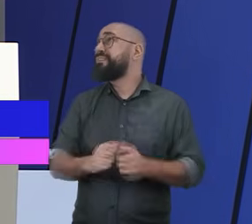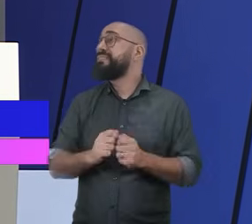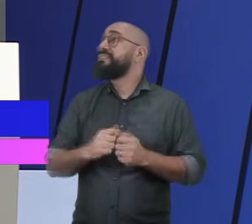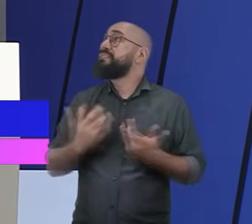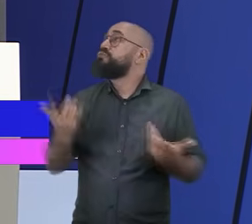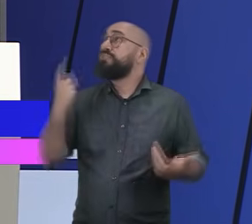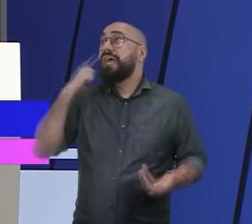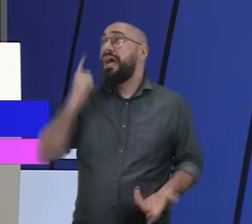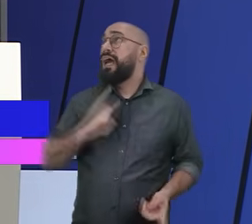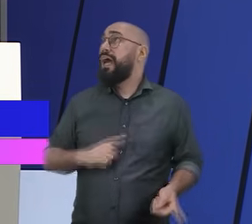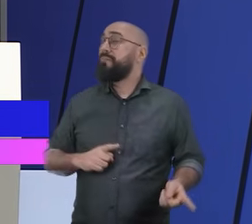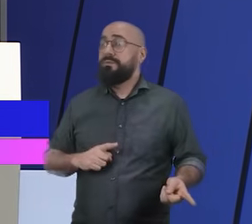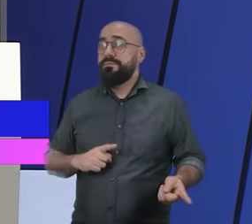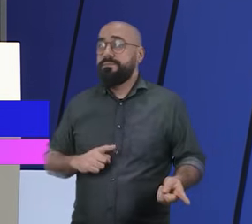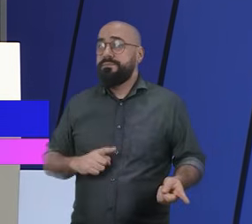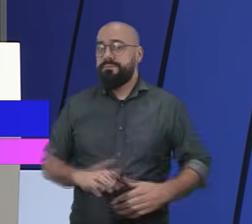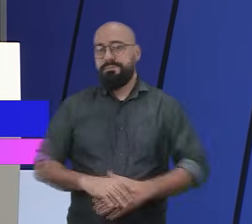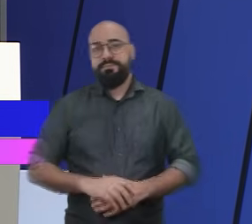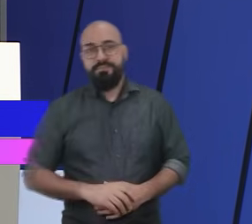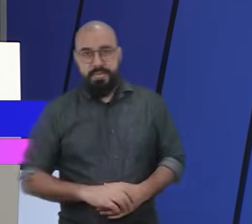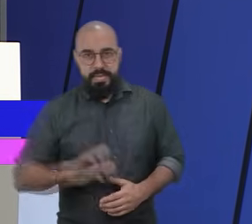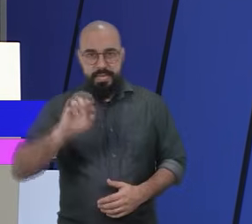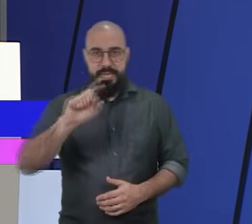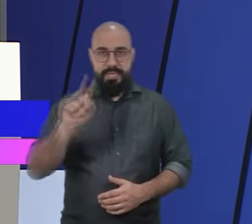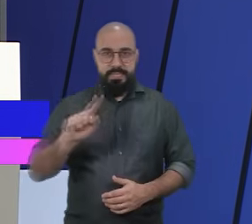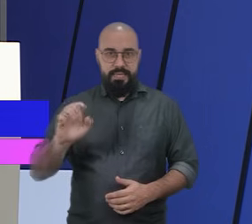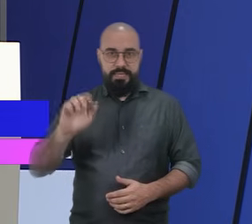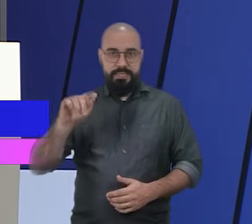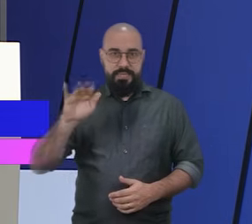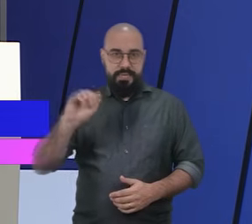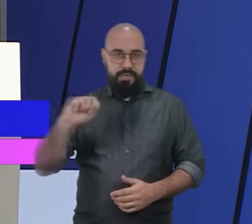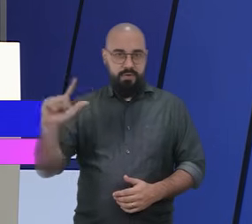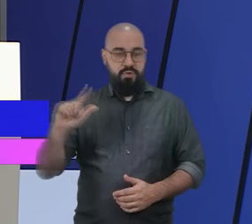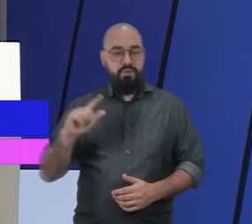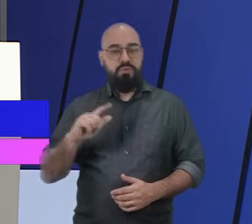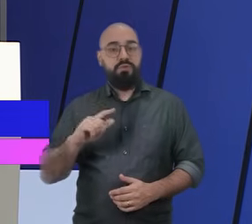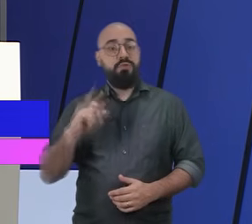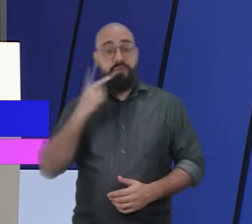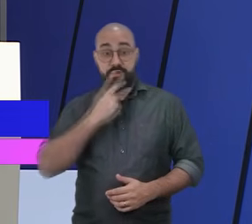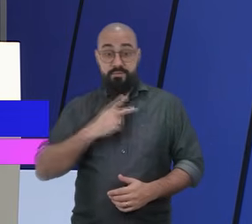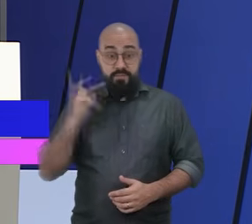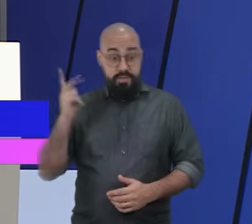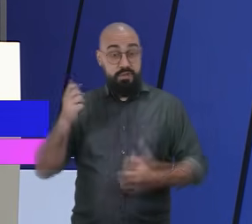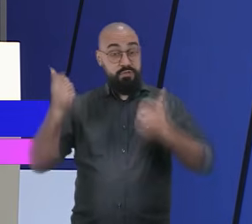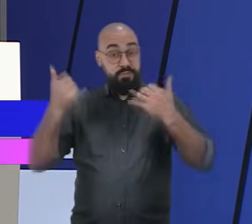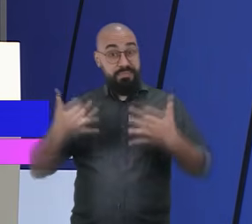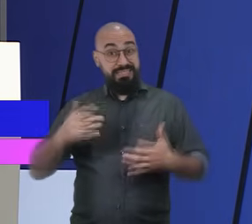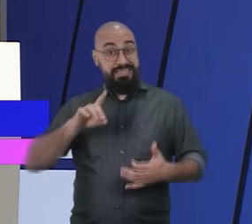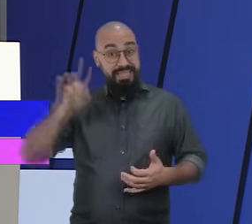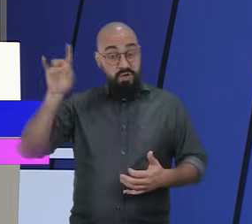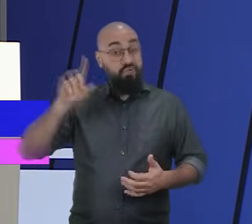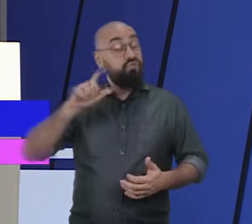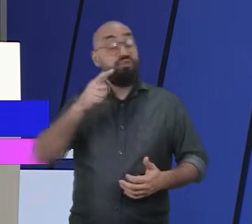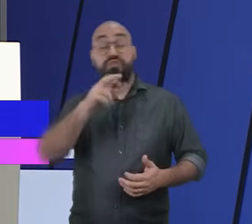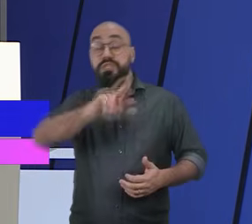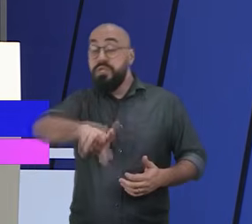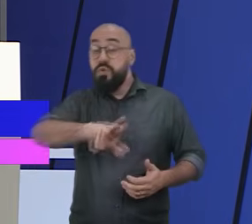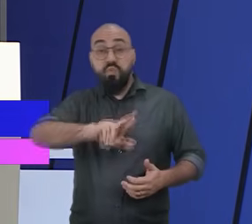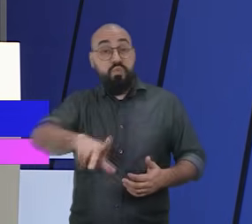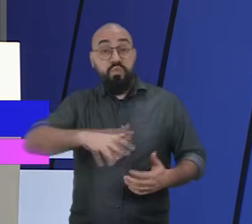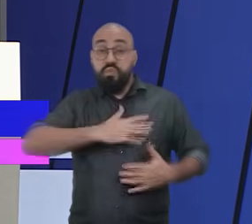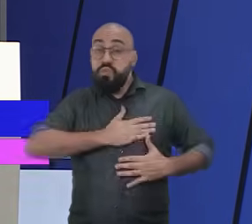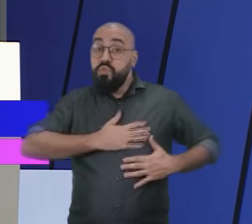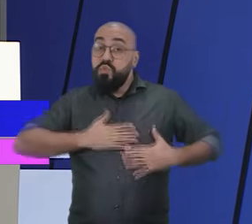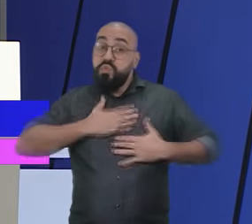7º ponto, Ezequiel 18:32 diz que Deus não tem prazer na morte de ninguém.